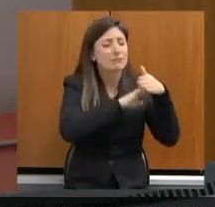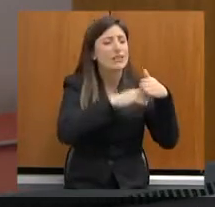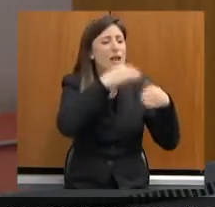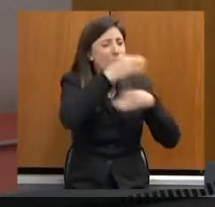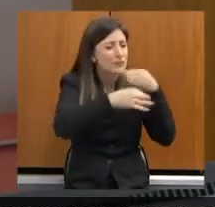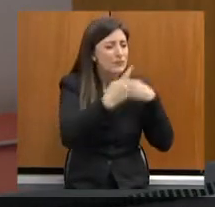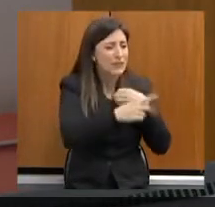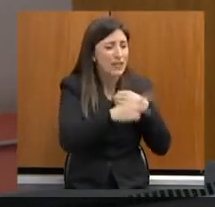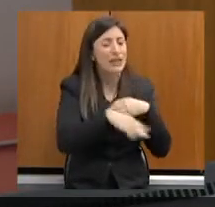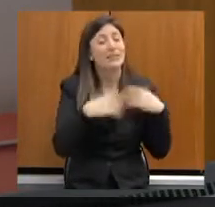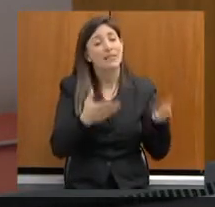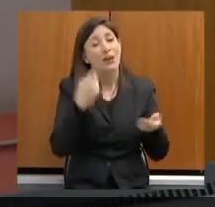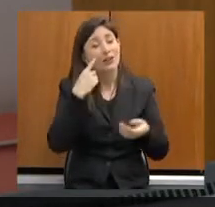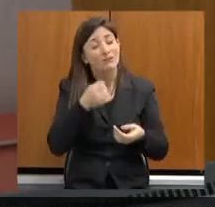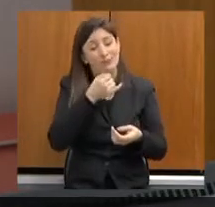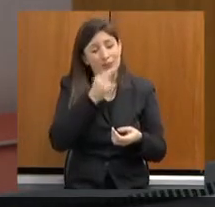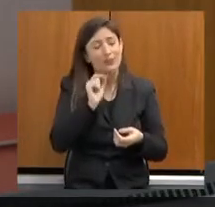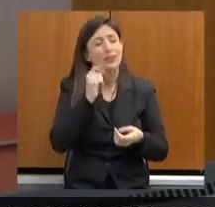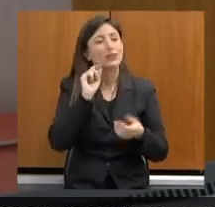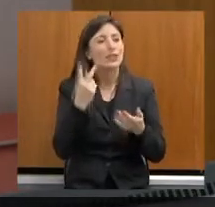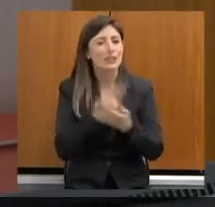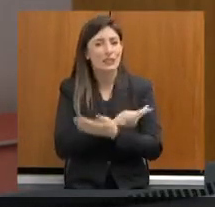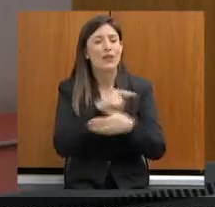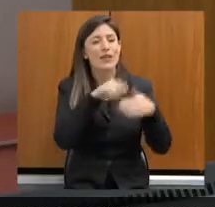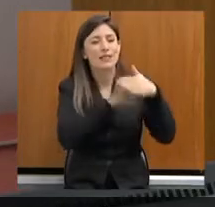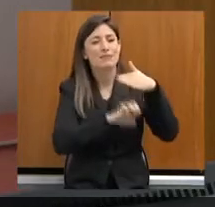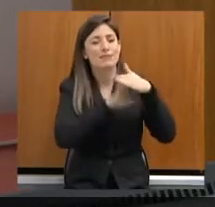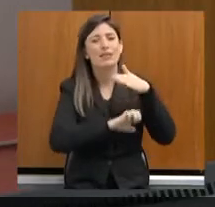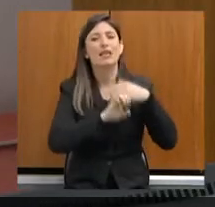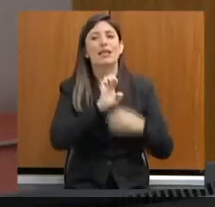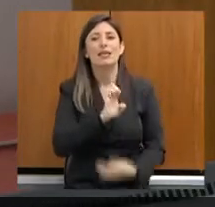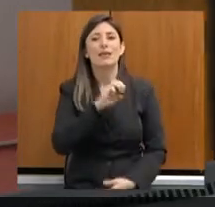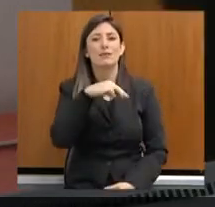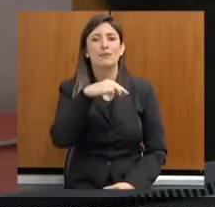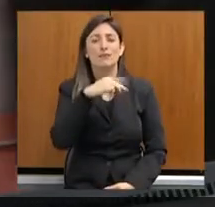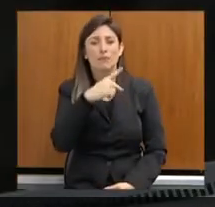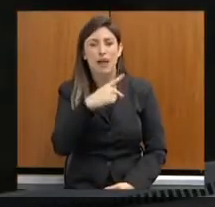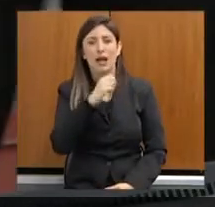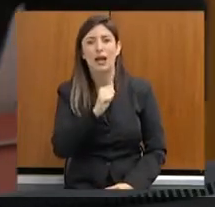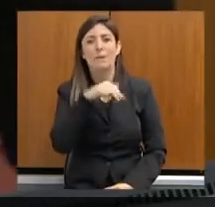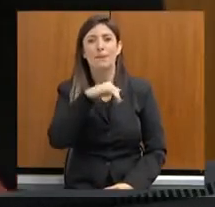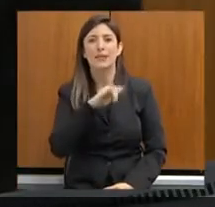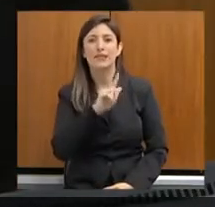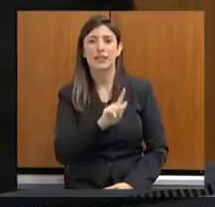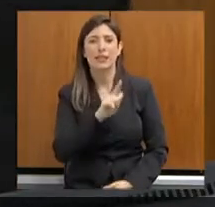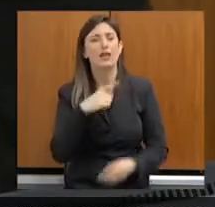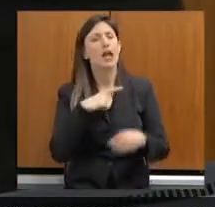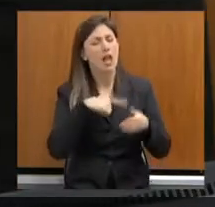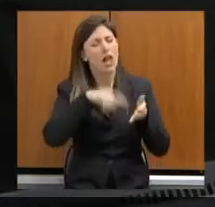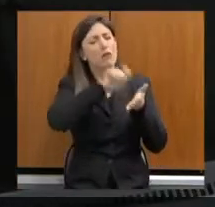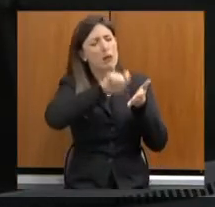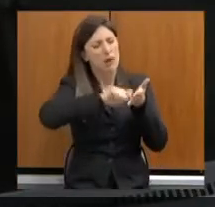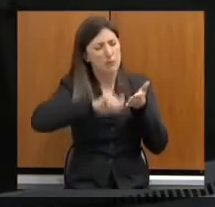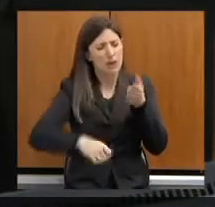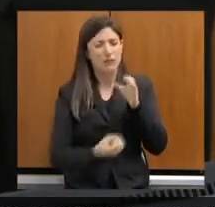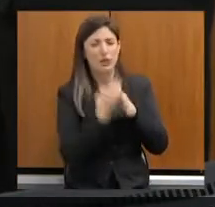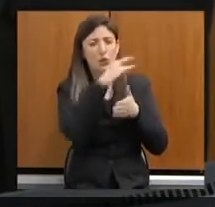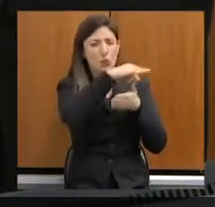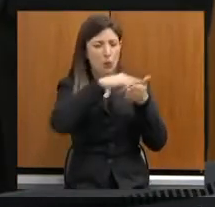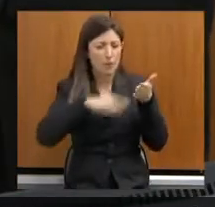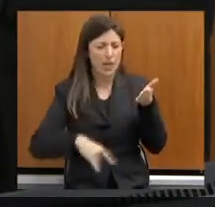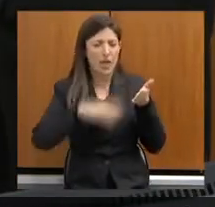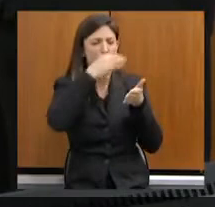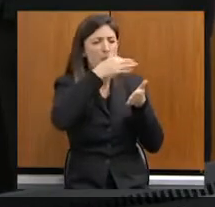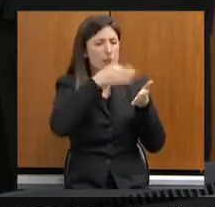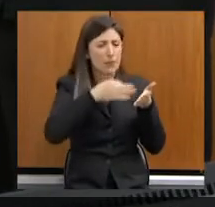fez isso a produção um documento com todas as preocupações que eles viam nesse processo e equipe e algum